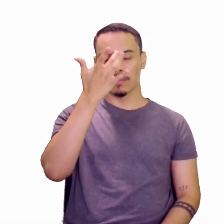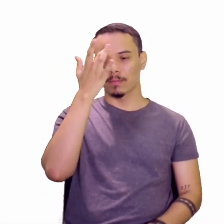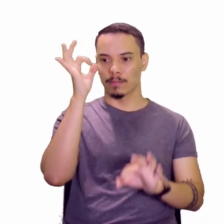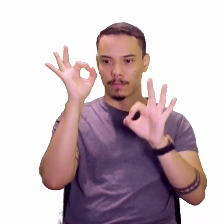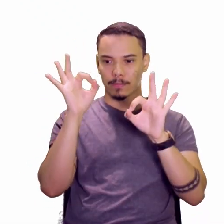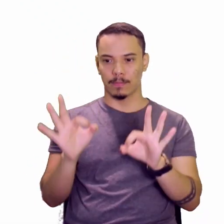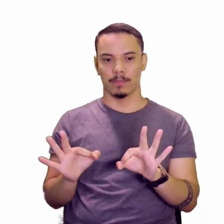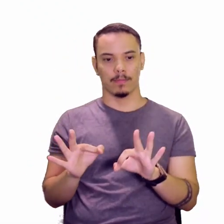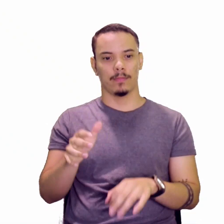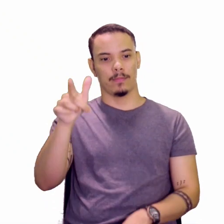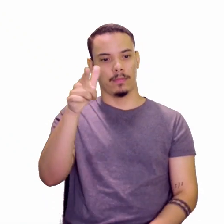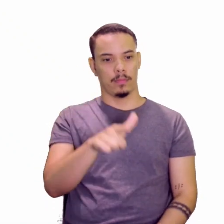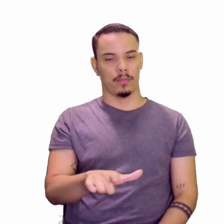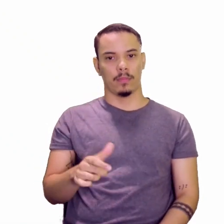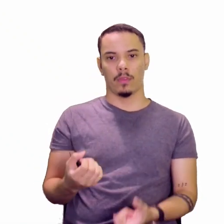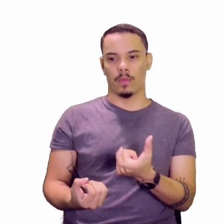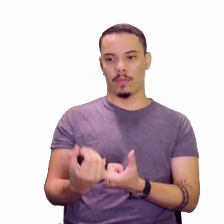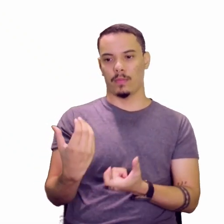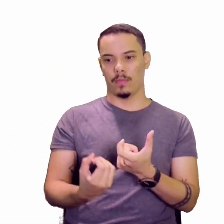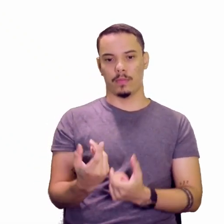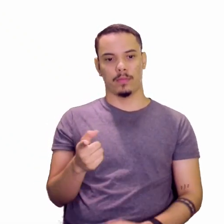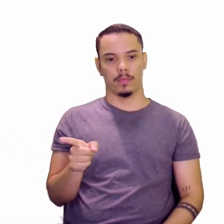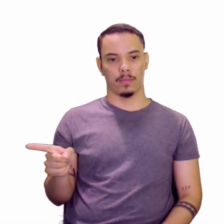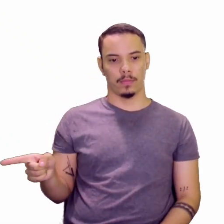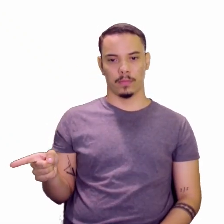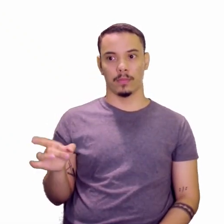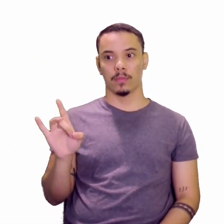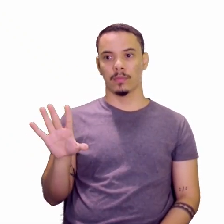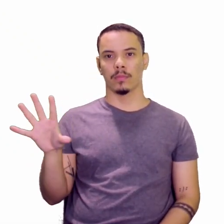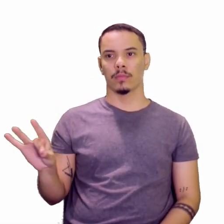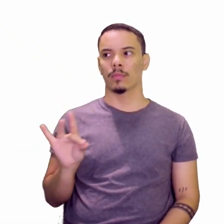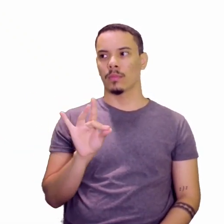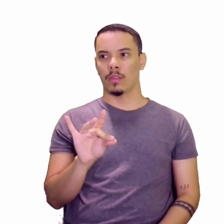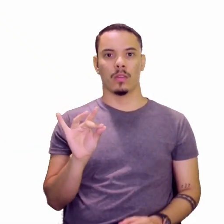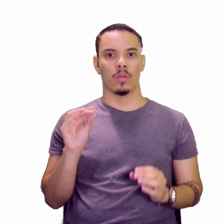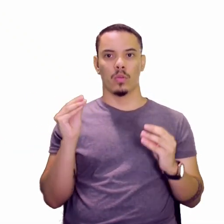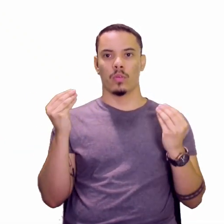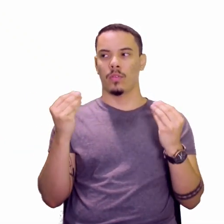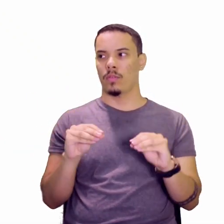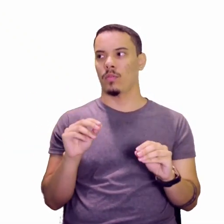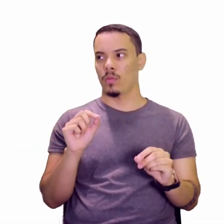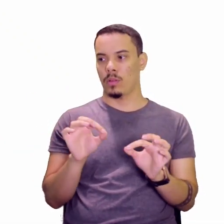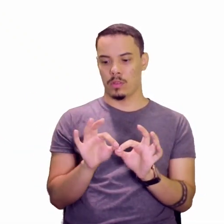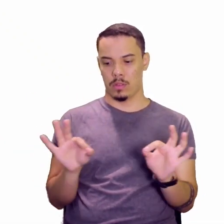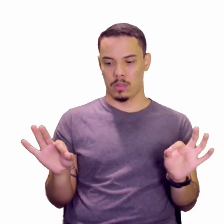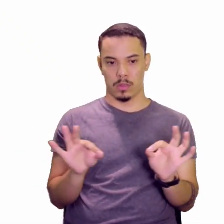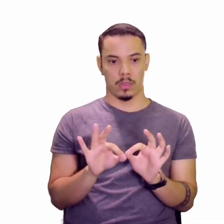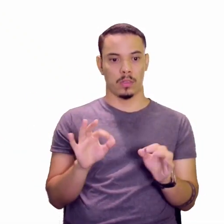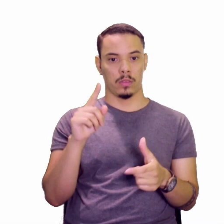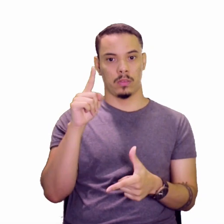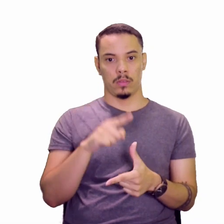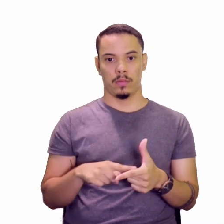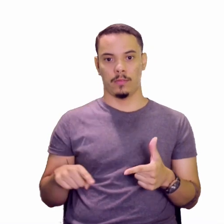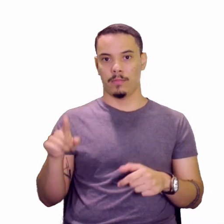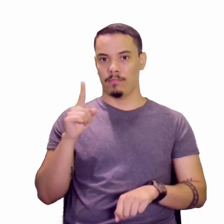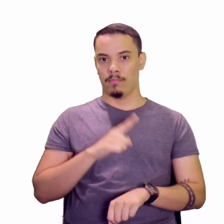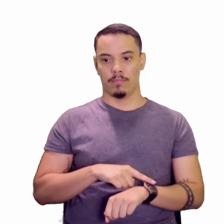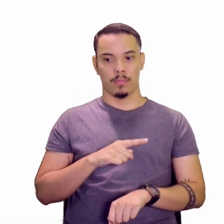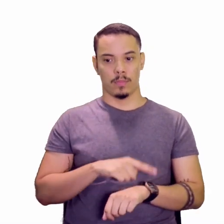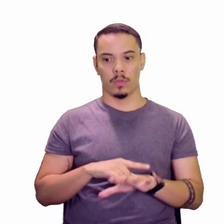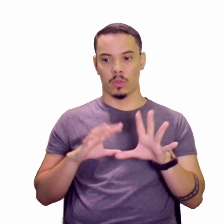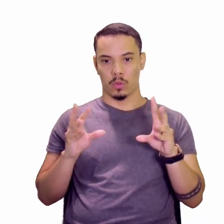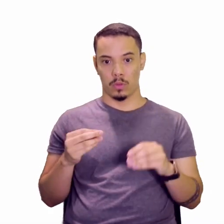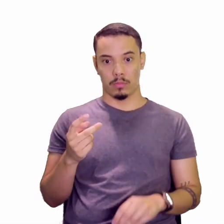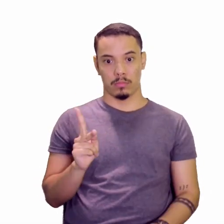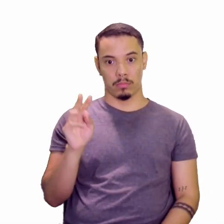tempo, olha ela novamente. É só pegar, né, Décio, o que aqui, ó? A distância toda dividir pelo tempo todo. Está em quilômetros por